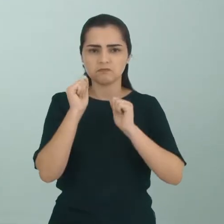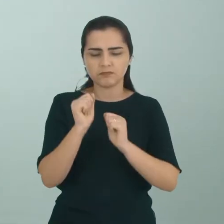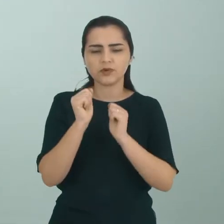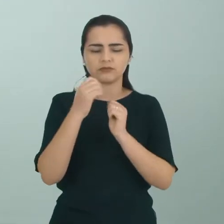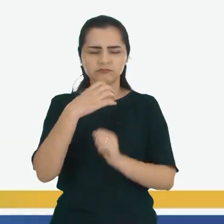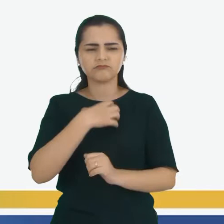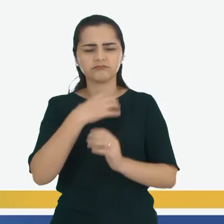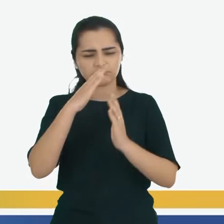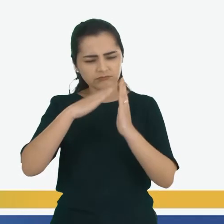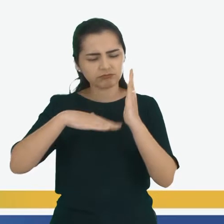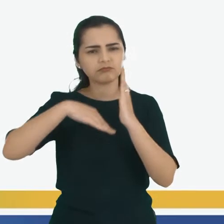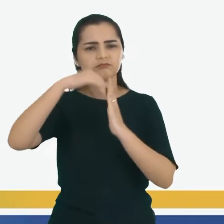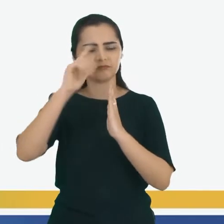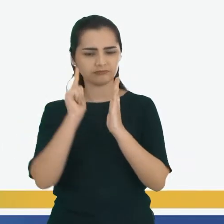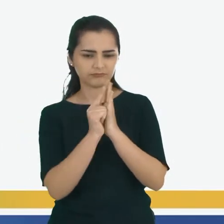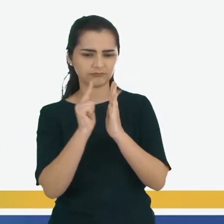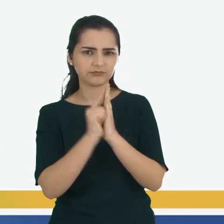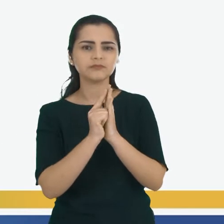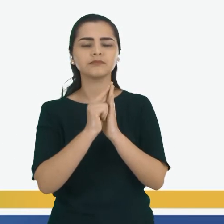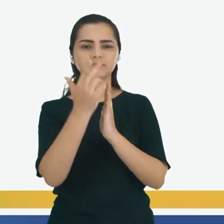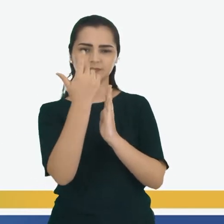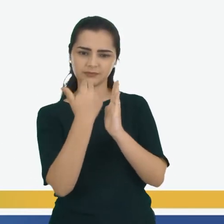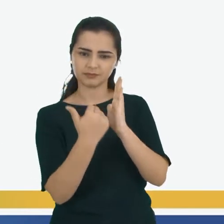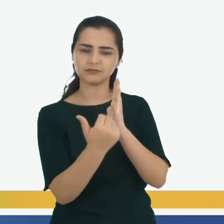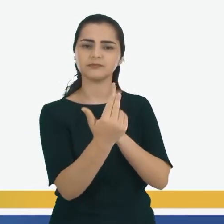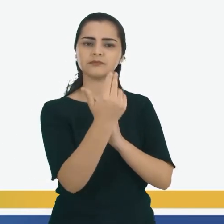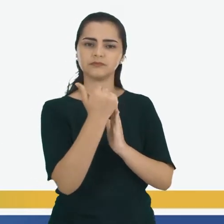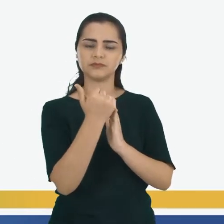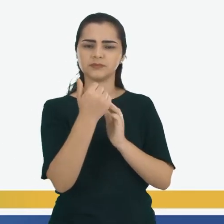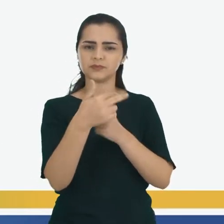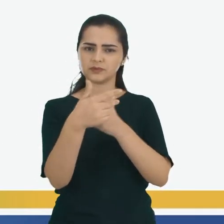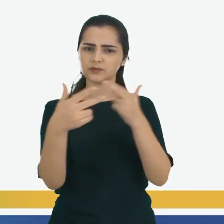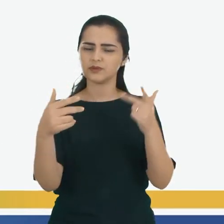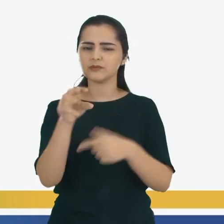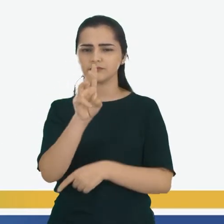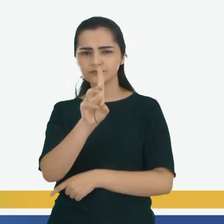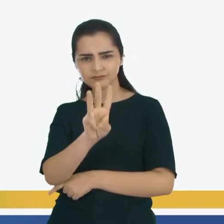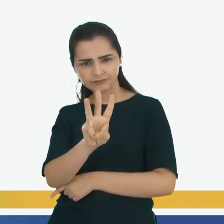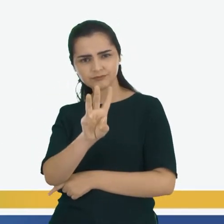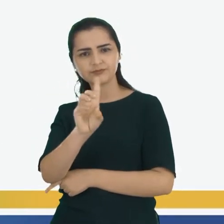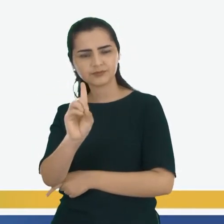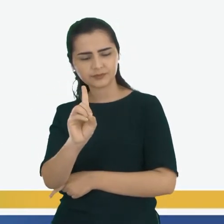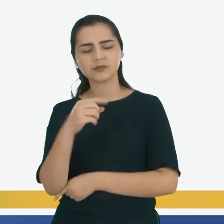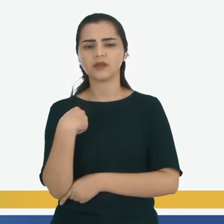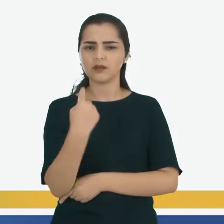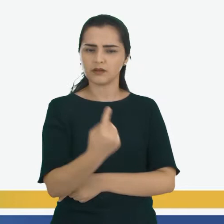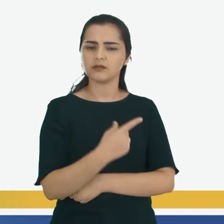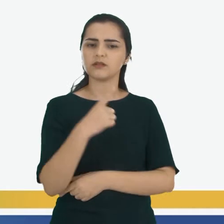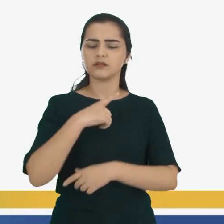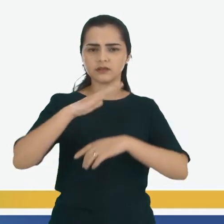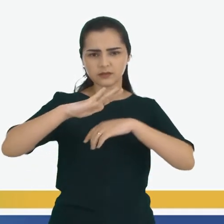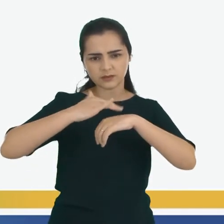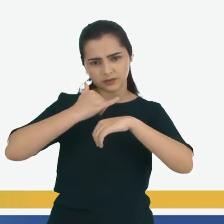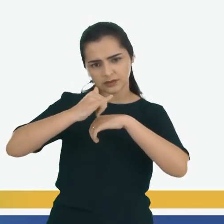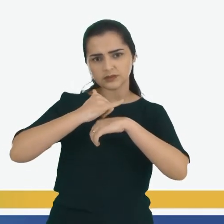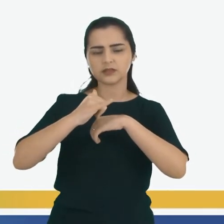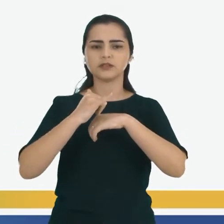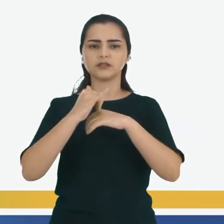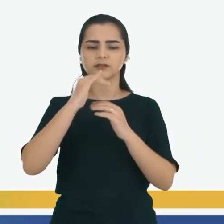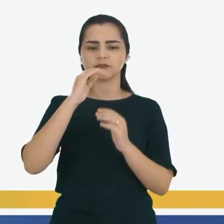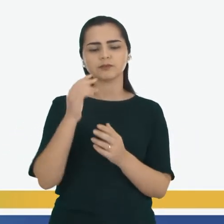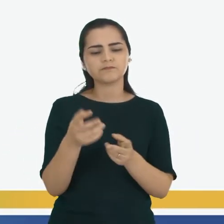dar a sensação no papel, no desenho, na pintura, de algo tridimensional. Nós temos um recurso gráfico